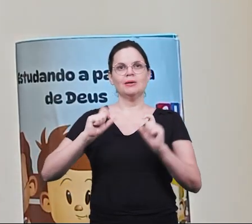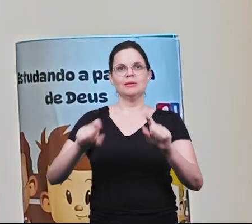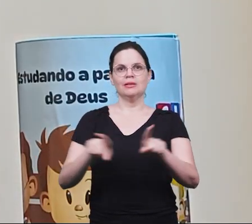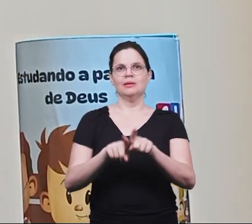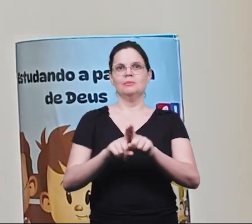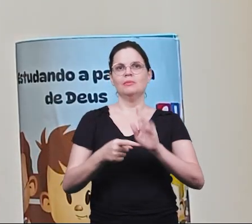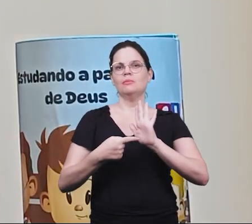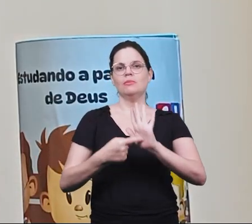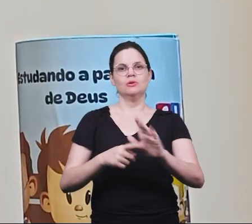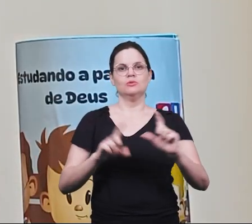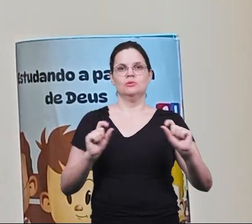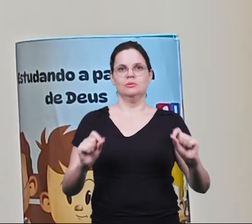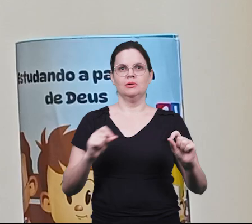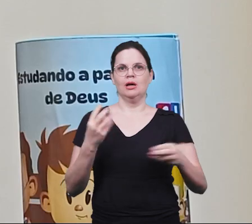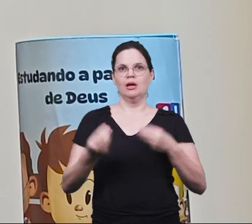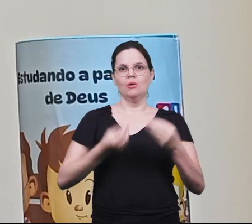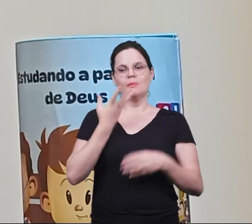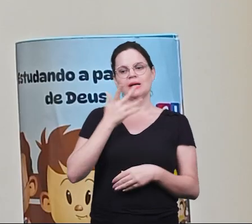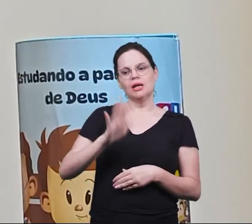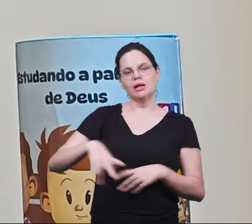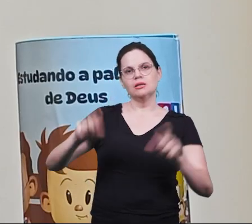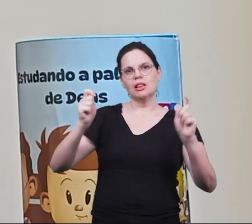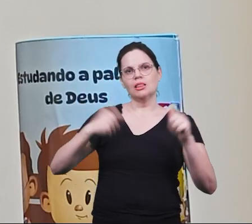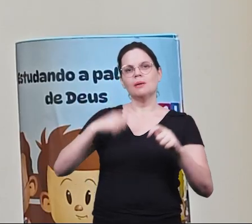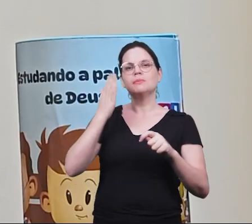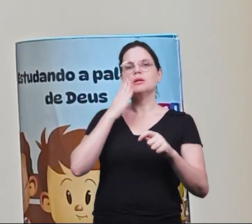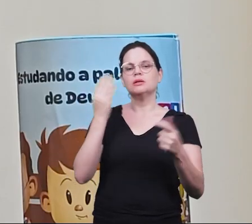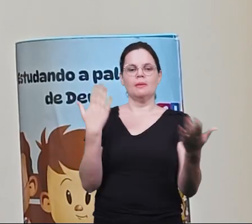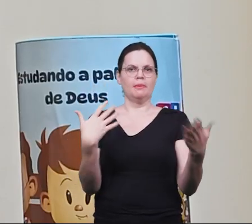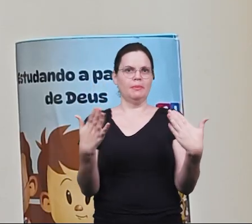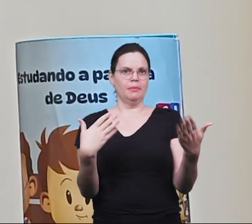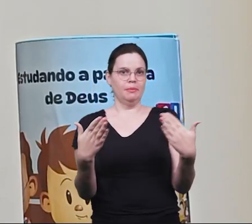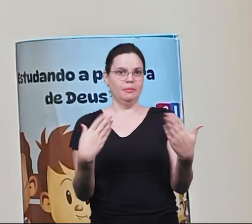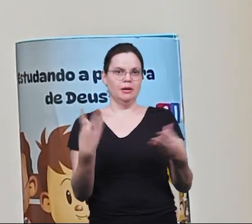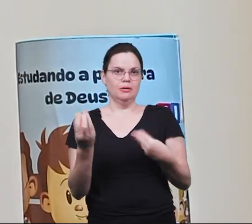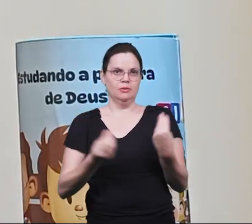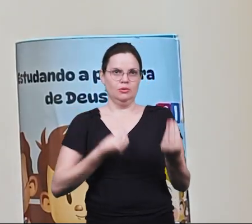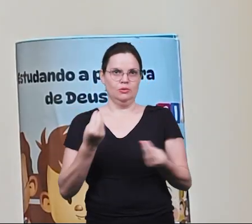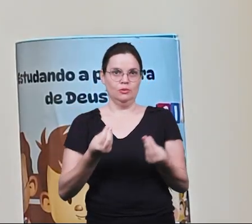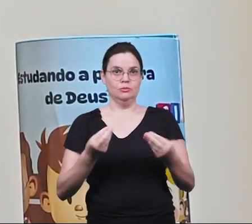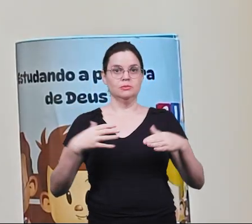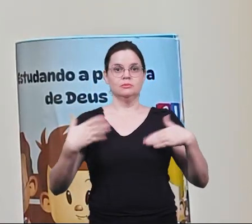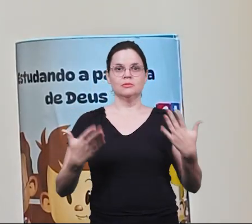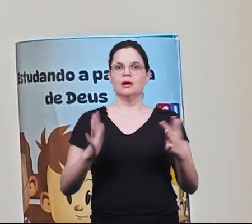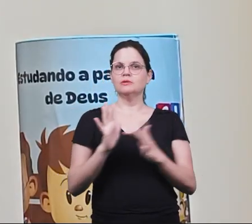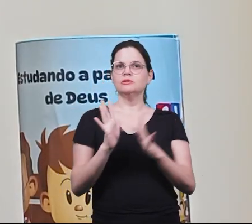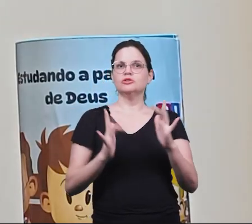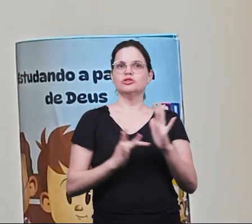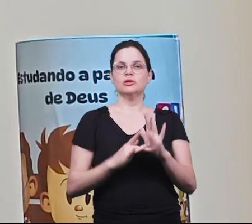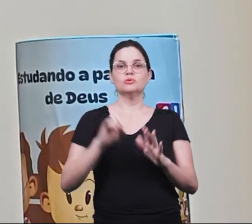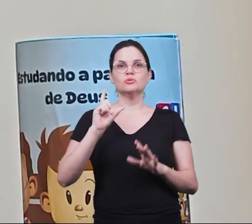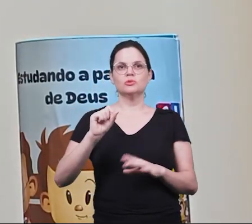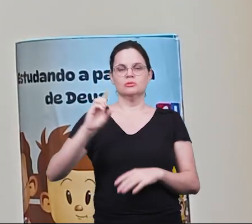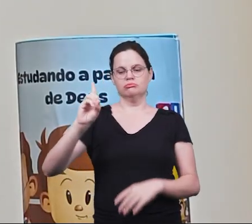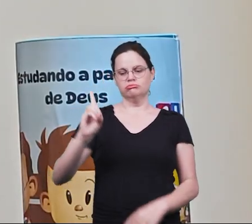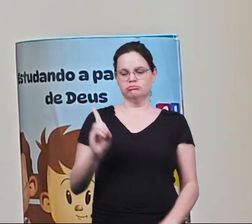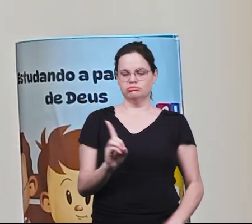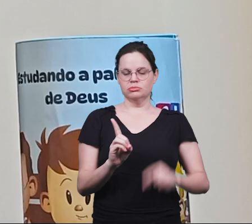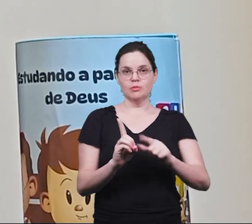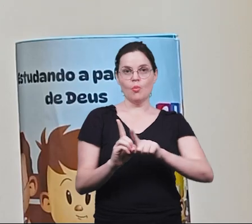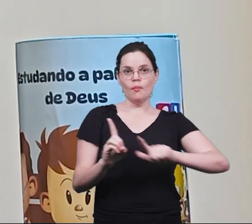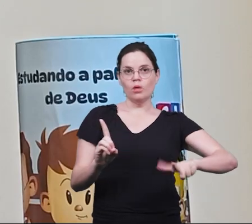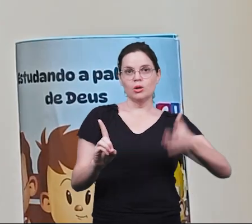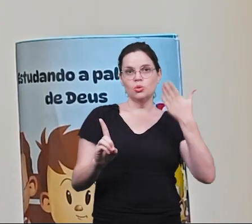pictograma aqui, para que as crianças entendam o diálogo. Então, Jesus, ele estava